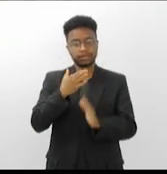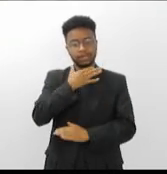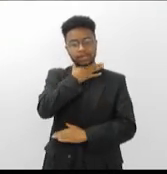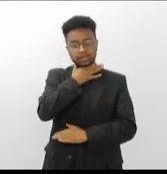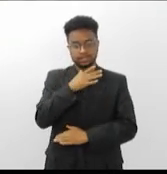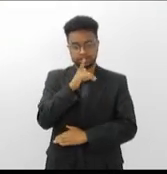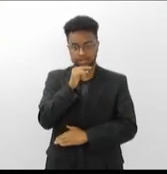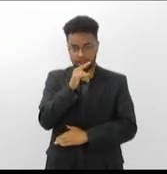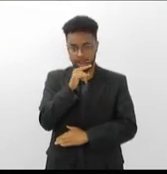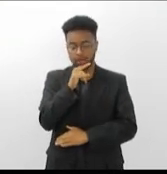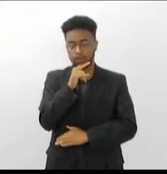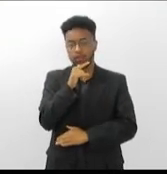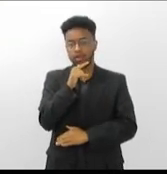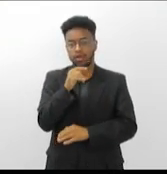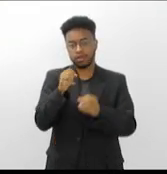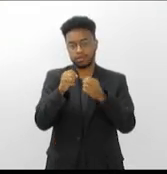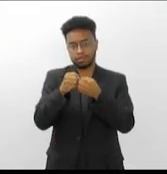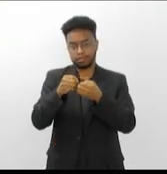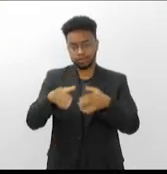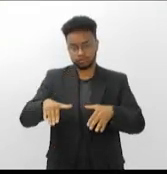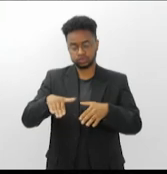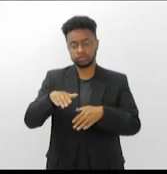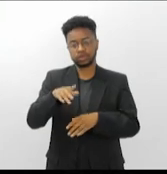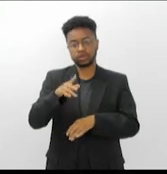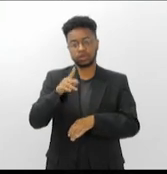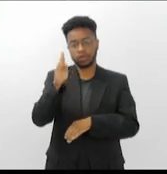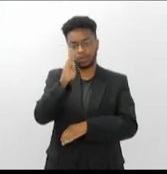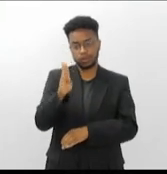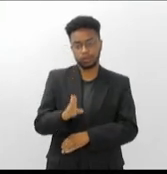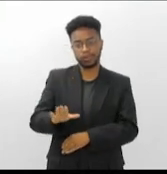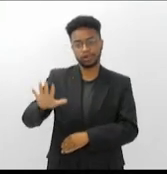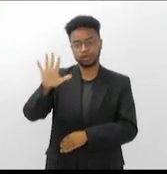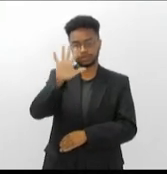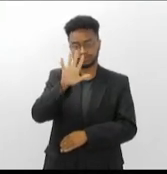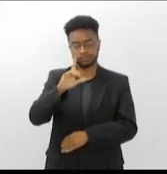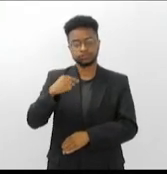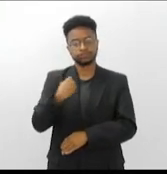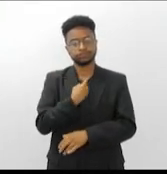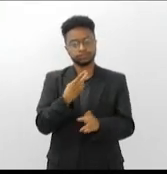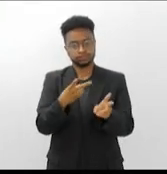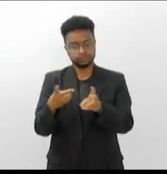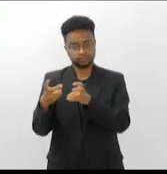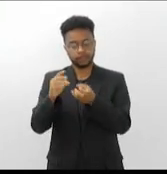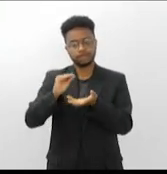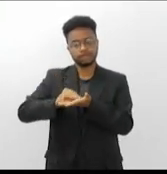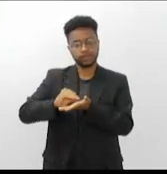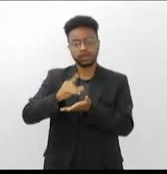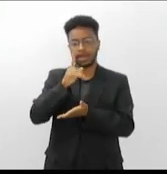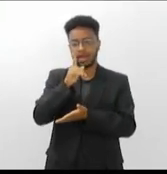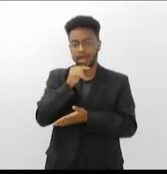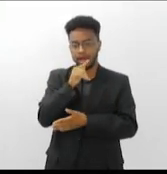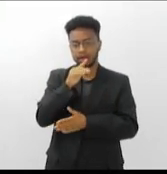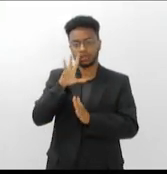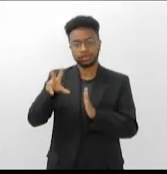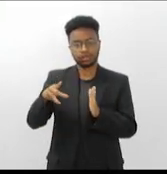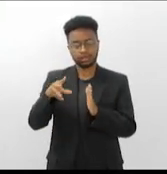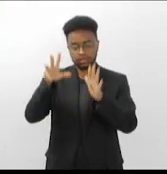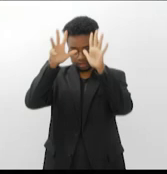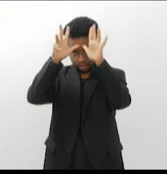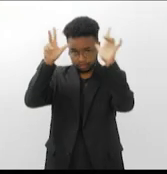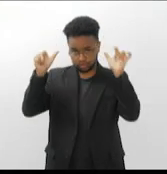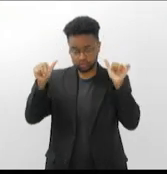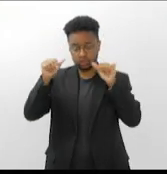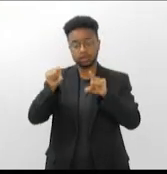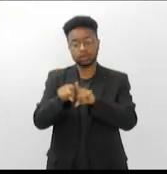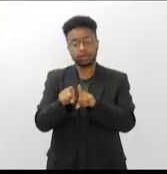assola todo o nosso país. Estamos vendo a falta d'água na Amazônia, estamos vendo a falta